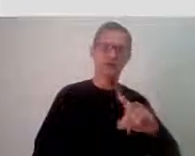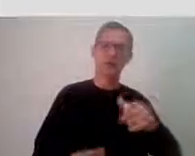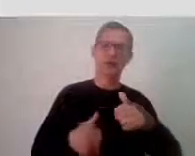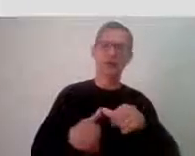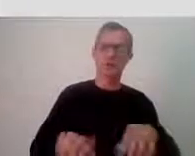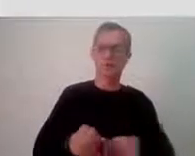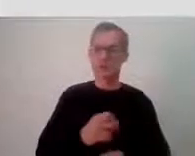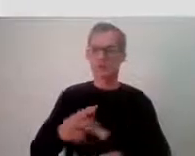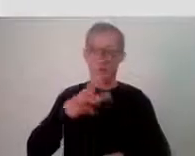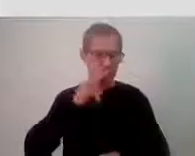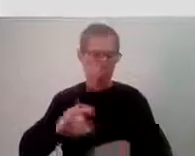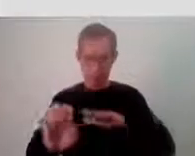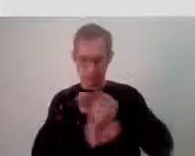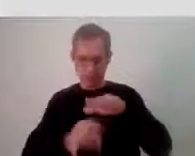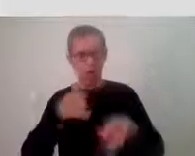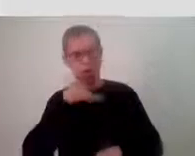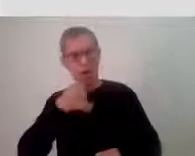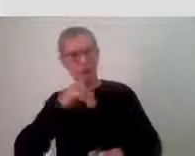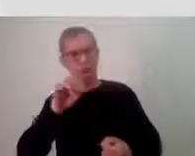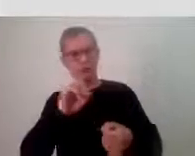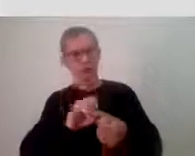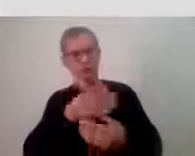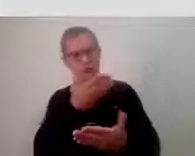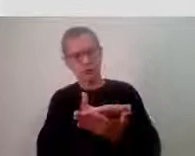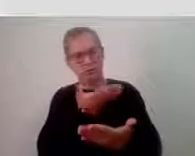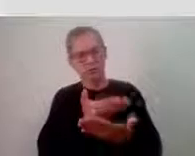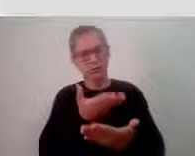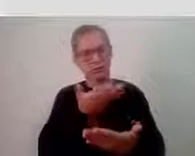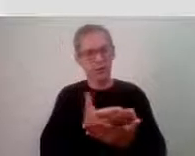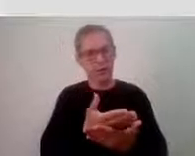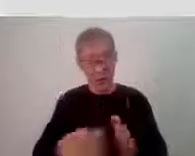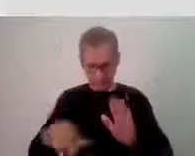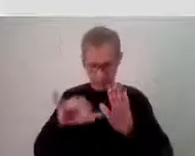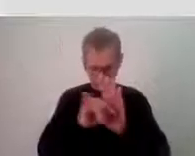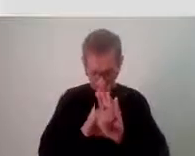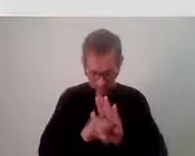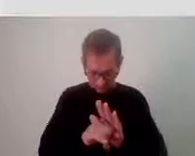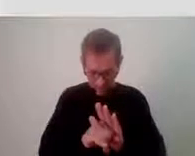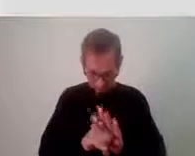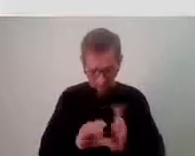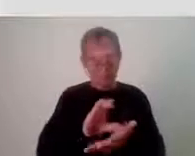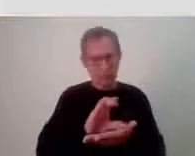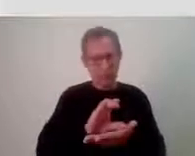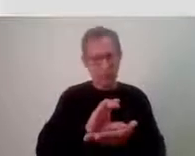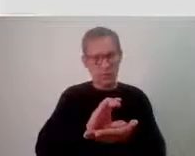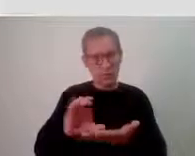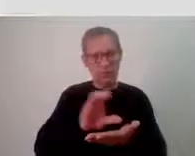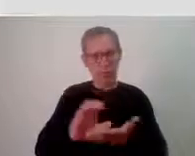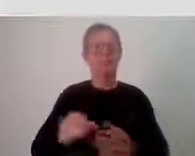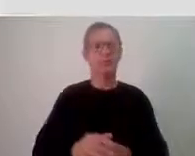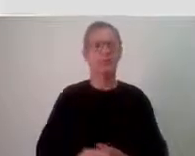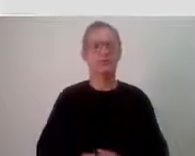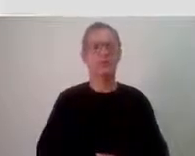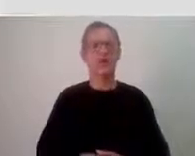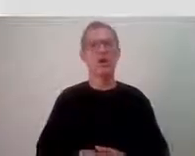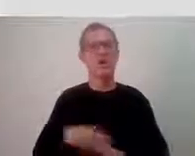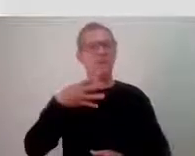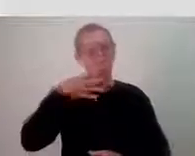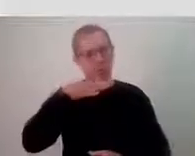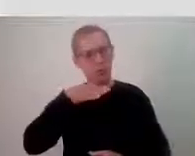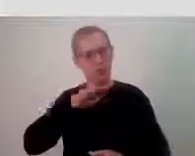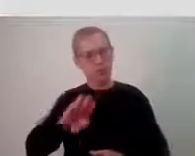Uma determinada empresa de energia realizou um estudo para determinar o consumo em quadrilhões de BTUs por ano de